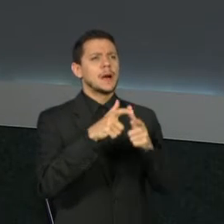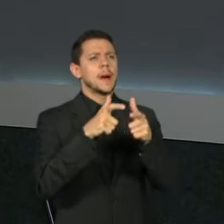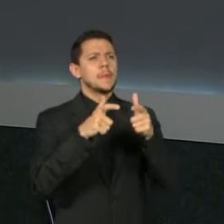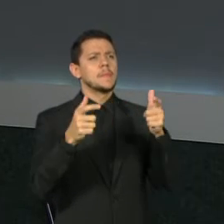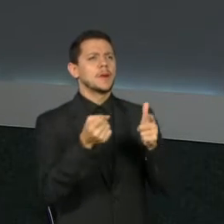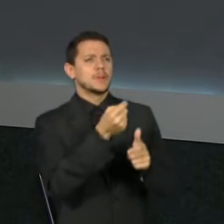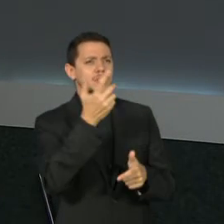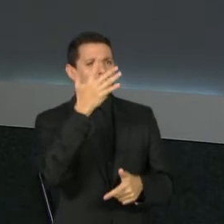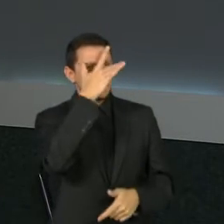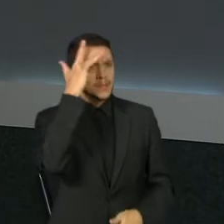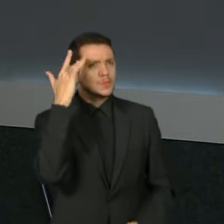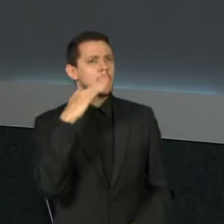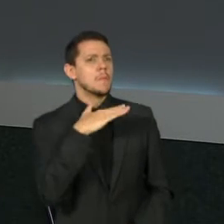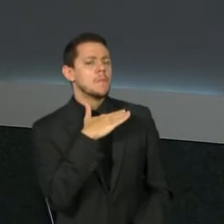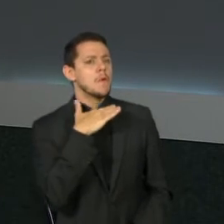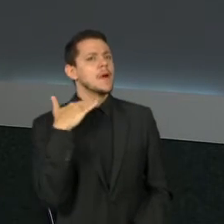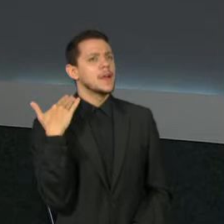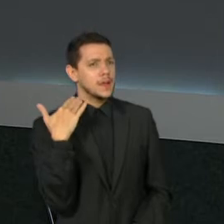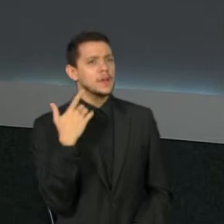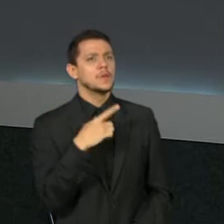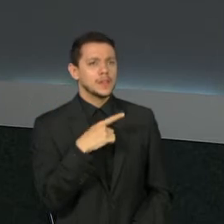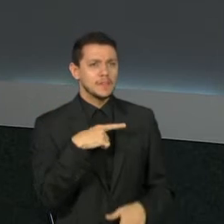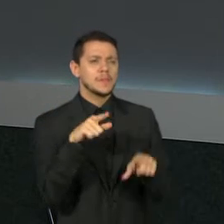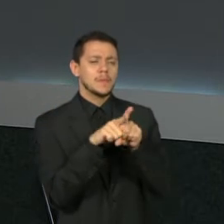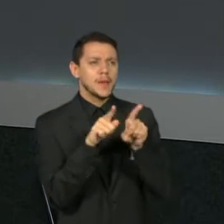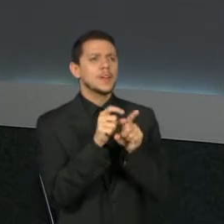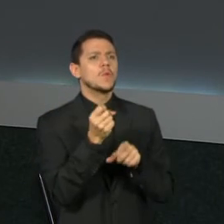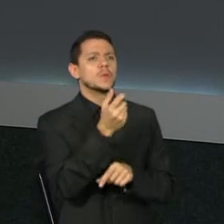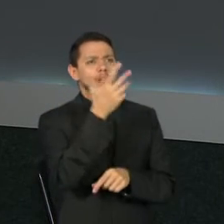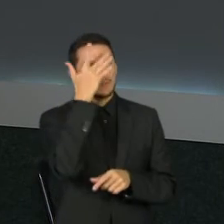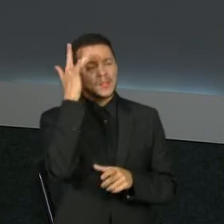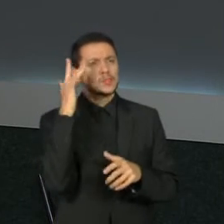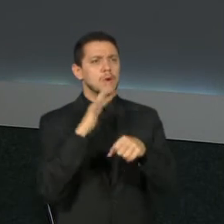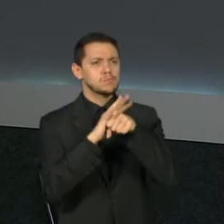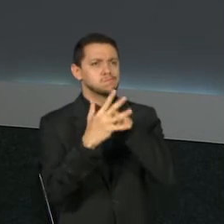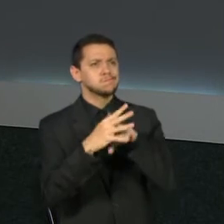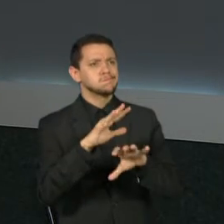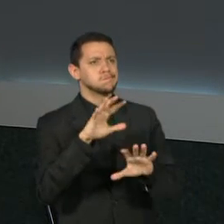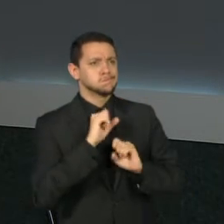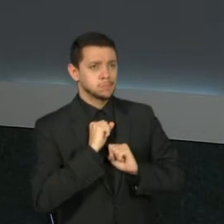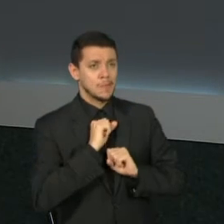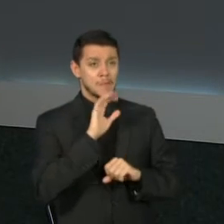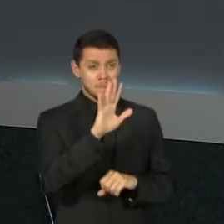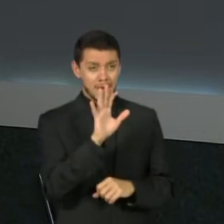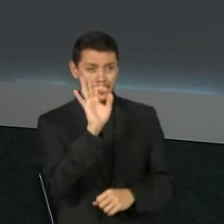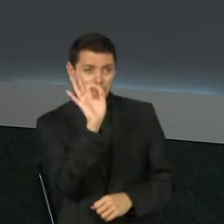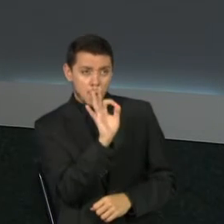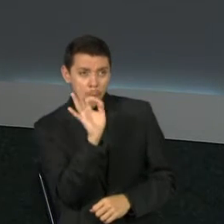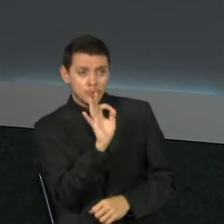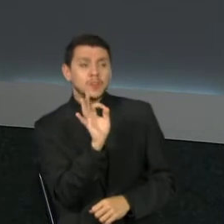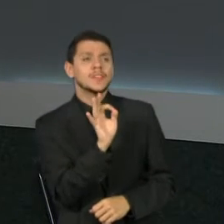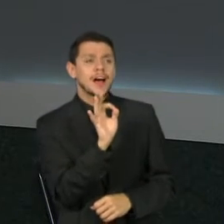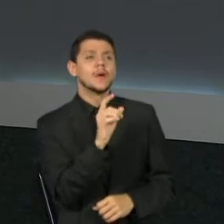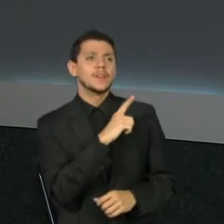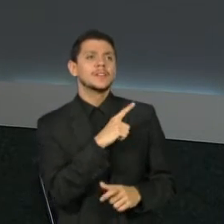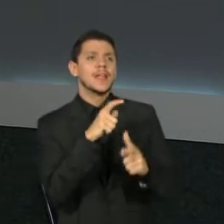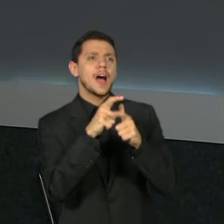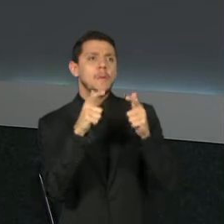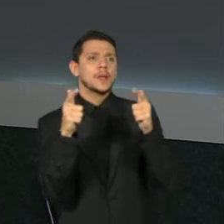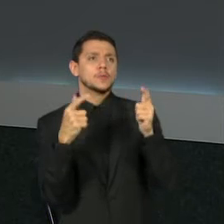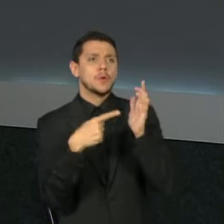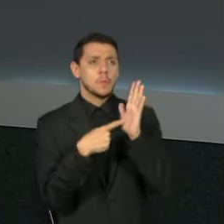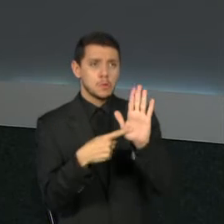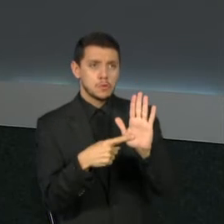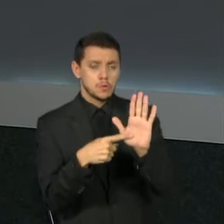óbitos, tivemos um aumento no número de casos, mas proporcionalmente o número de casos aumentou, notificados e conhecidos,